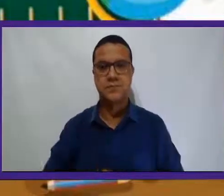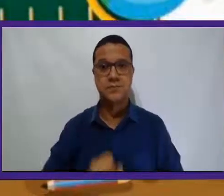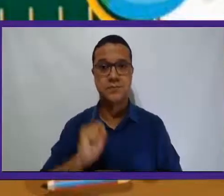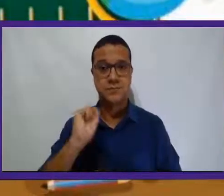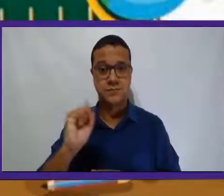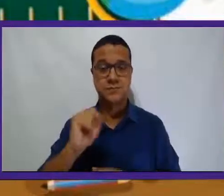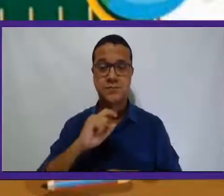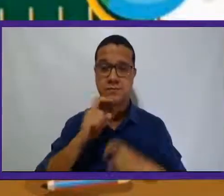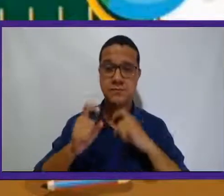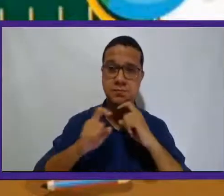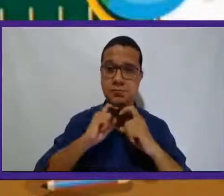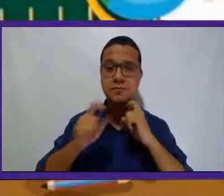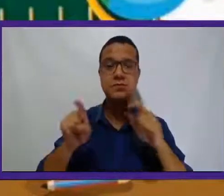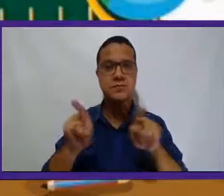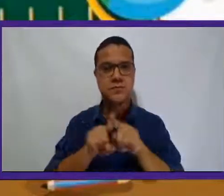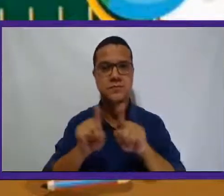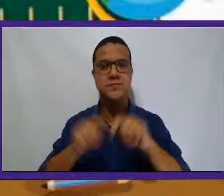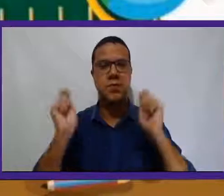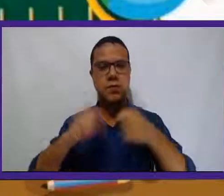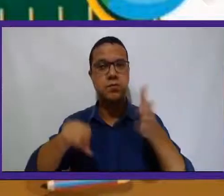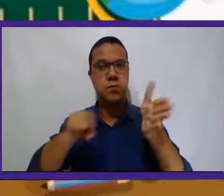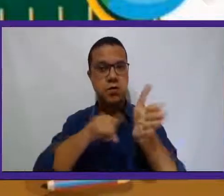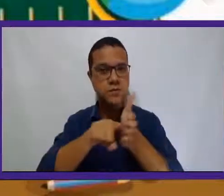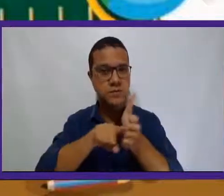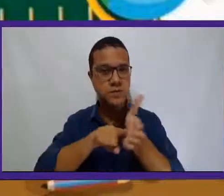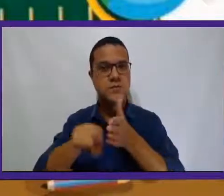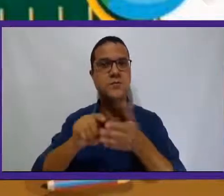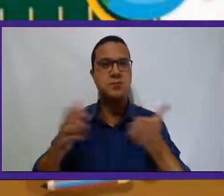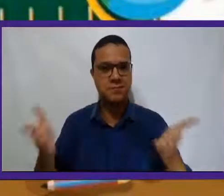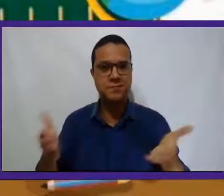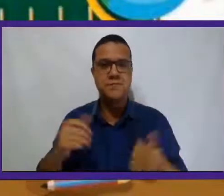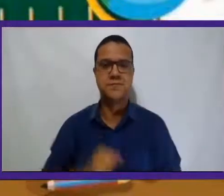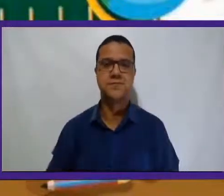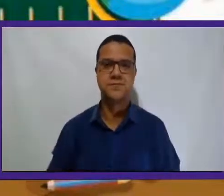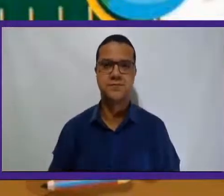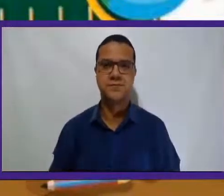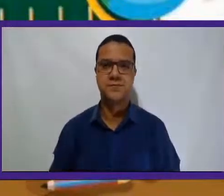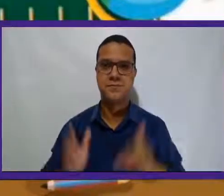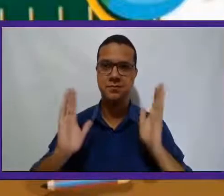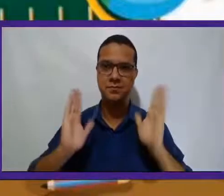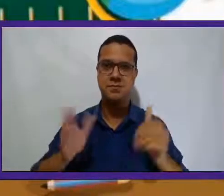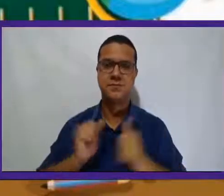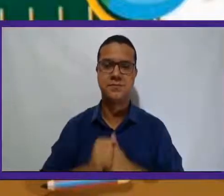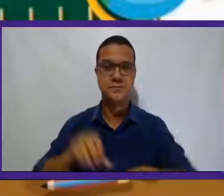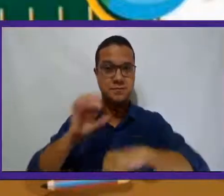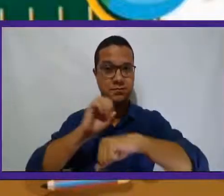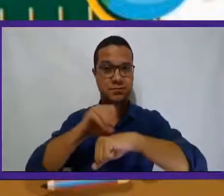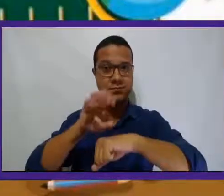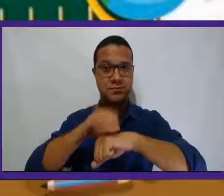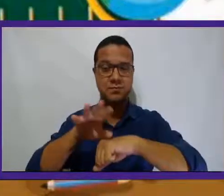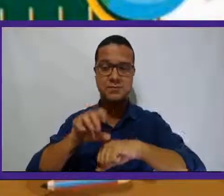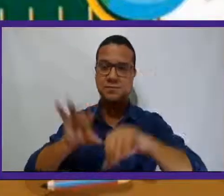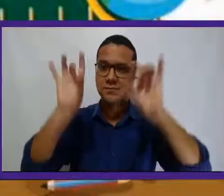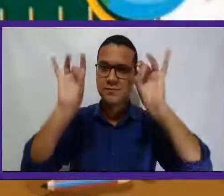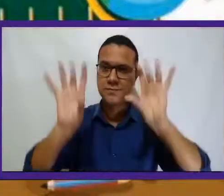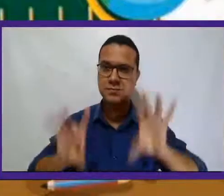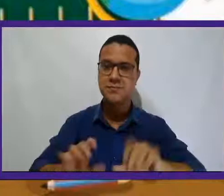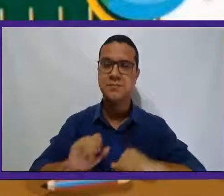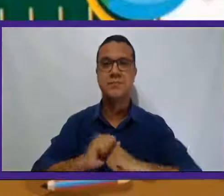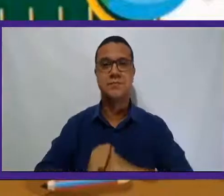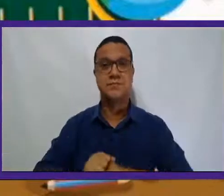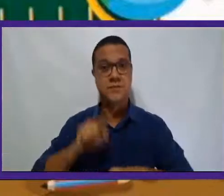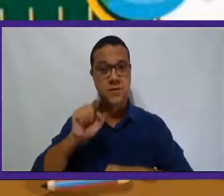WhatsApp Se ficou qualquer dúvida Também pode tirar Essas dúvidas Com eles Está certo? E agora chegou o momento De um recado Muito